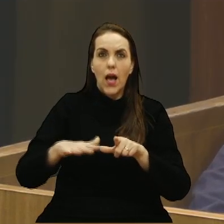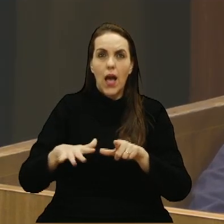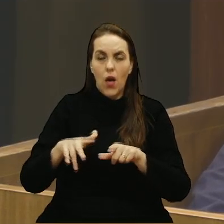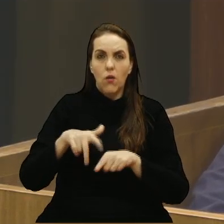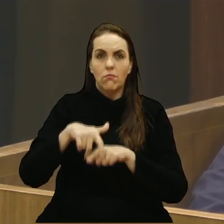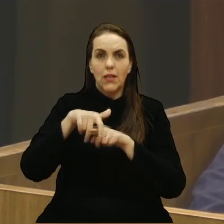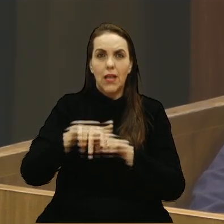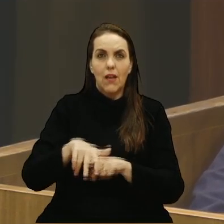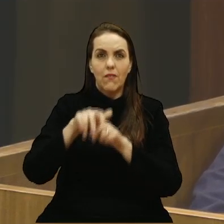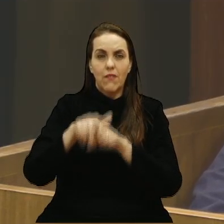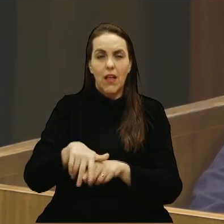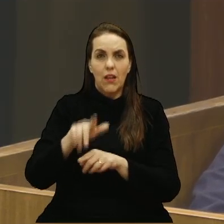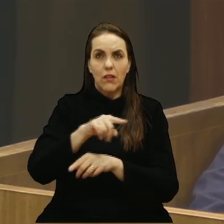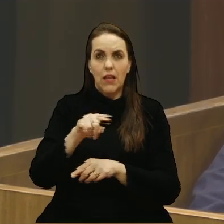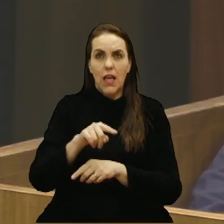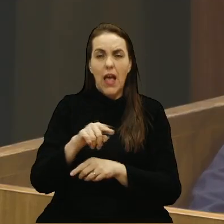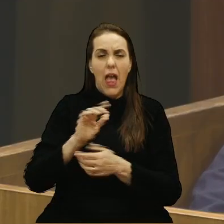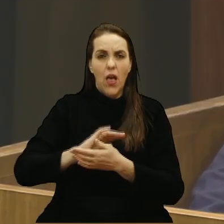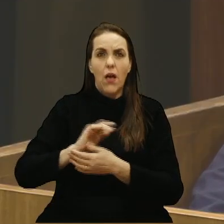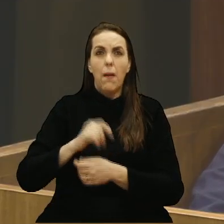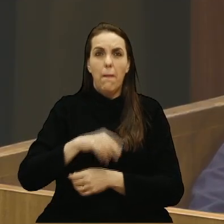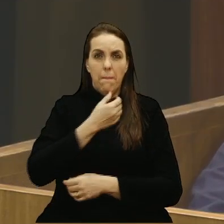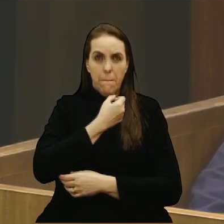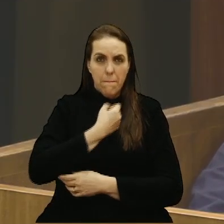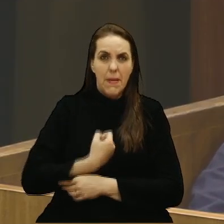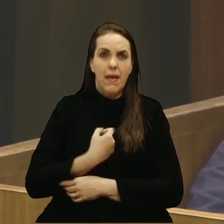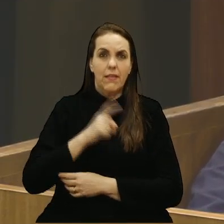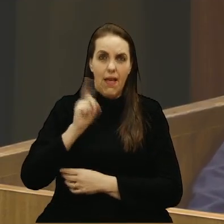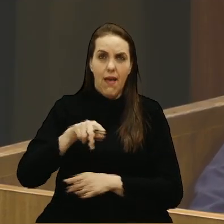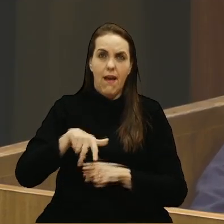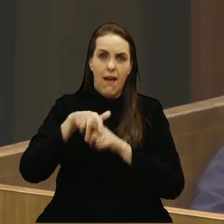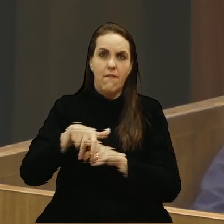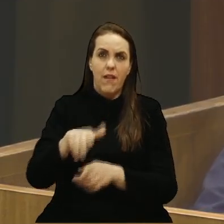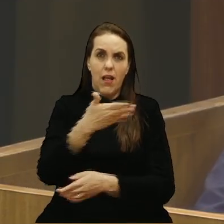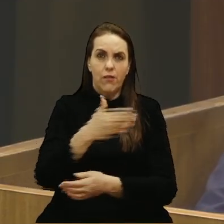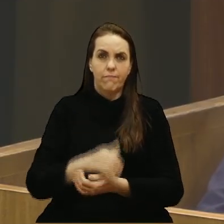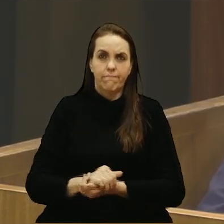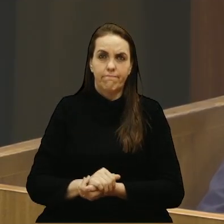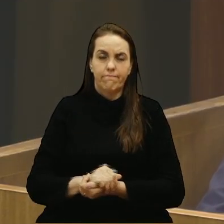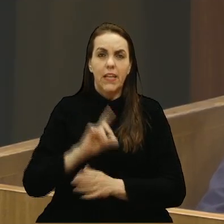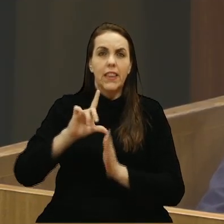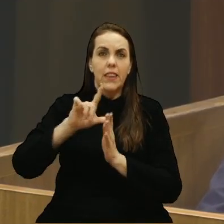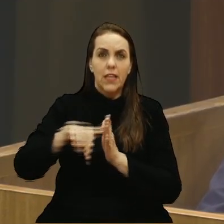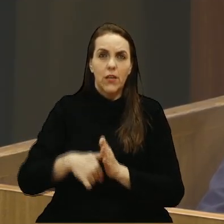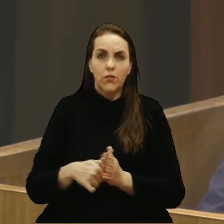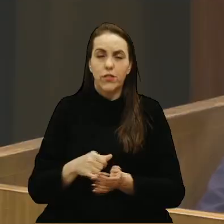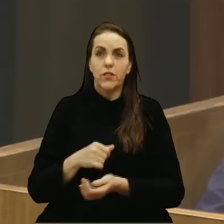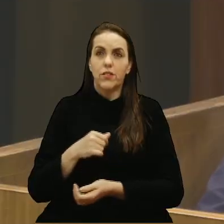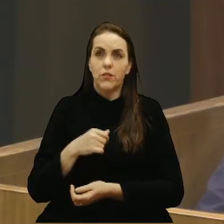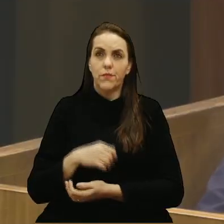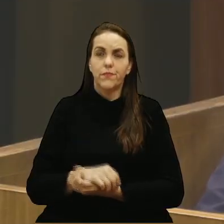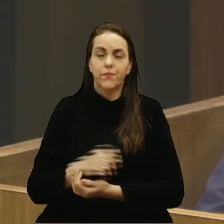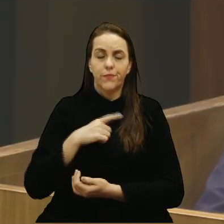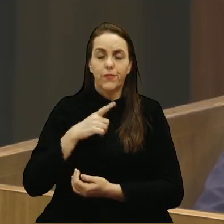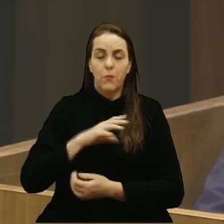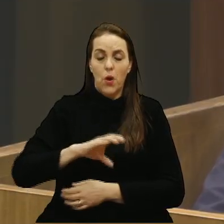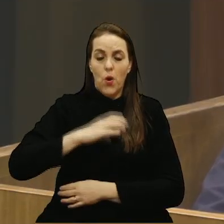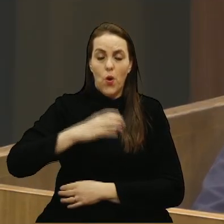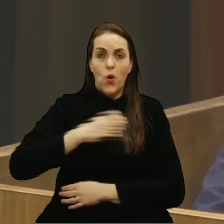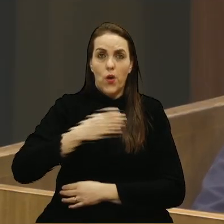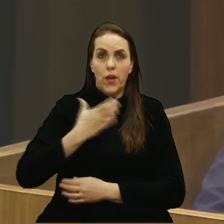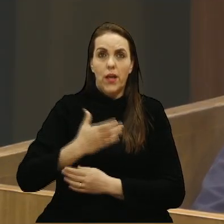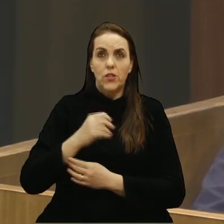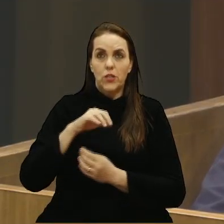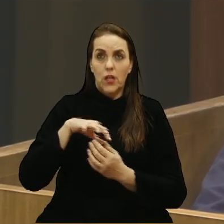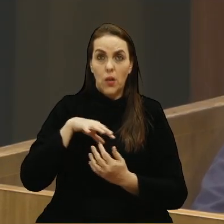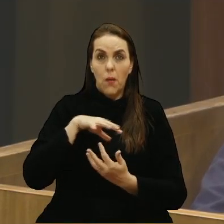Isso eu passei, essa discriminação. E quando eu criei mais coragem e fui para o outro lado do mundo e me